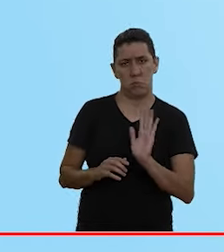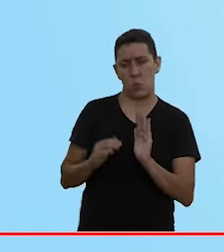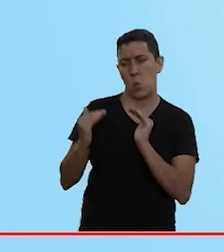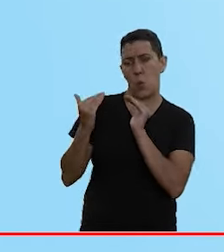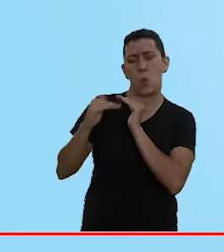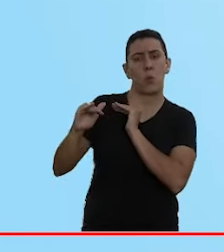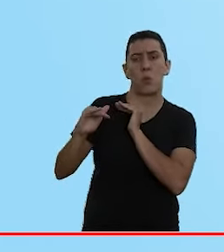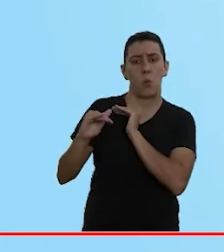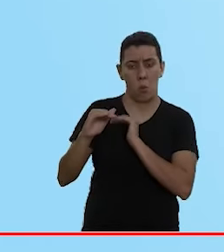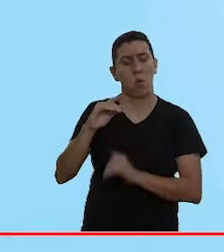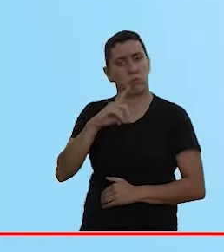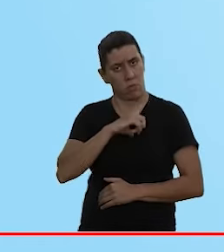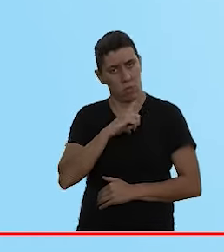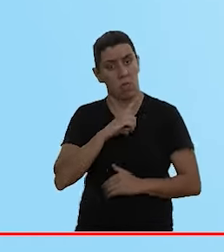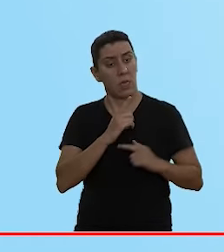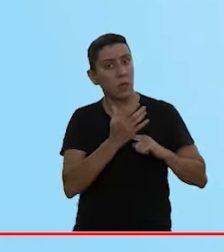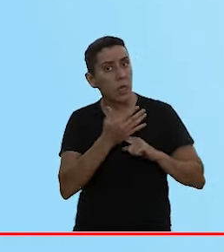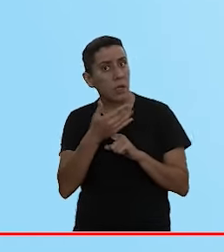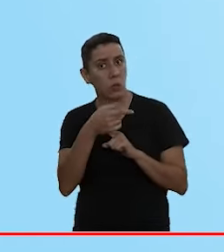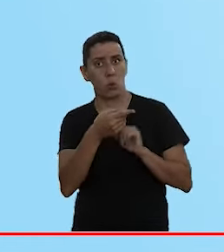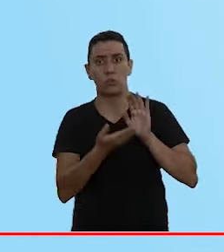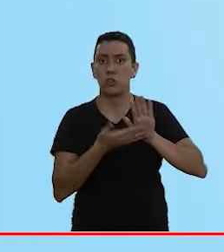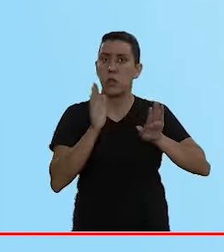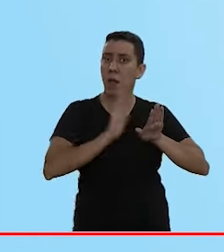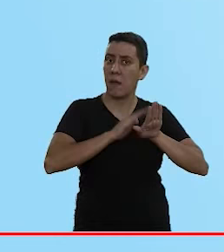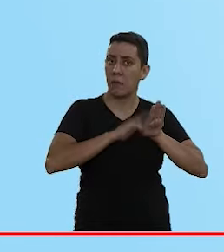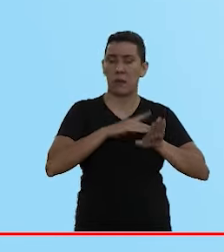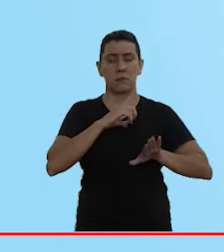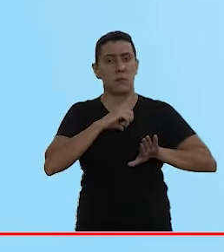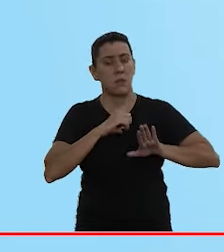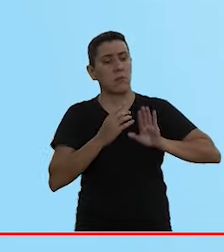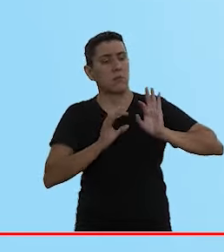né, nos módulos, existe um desenvolvimento tecnológico.